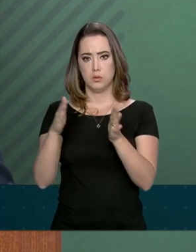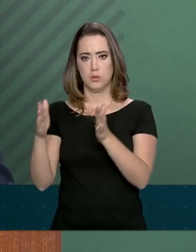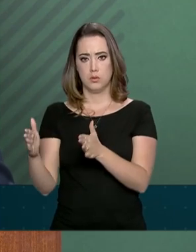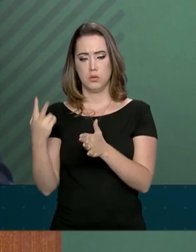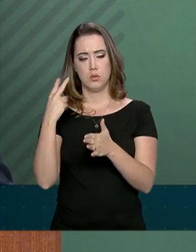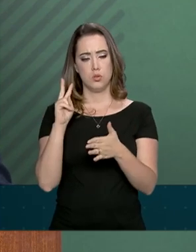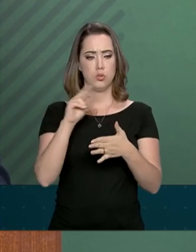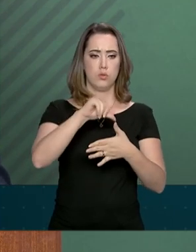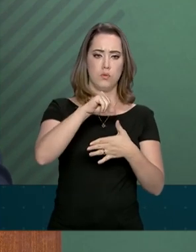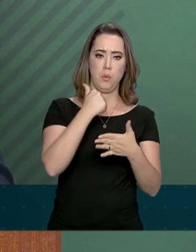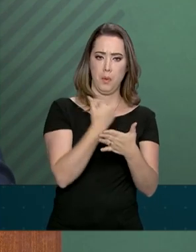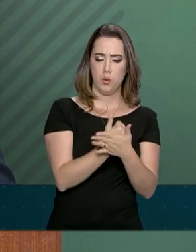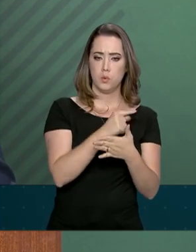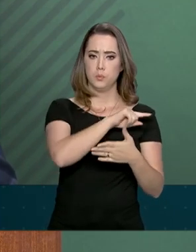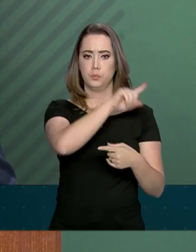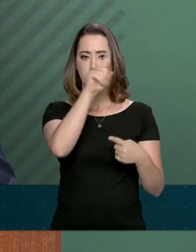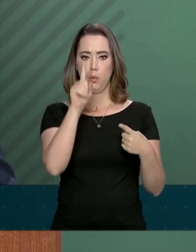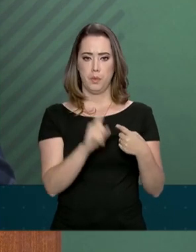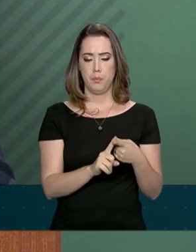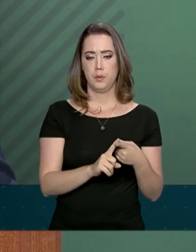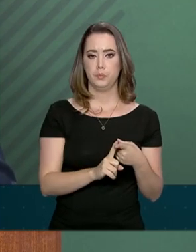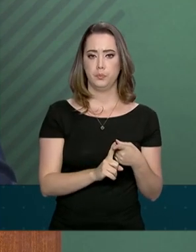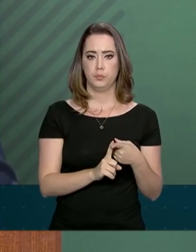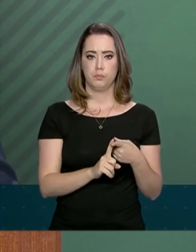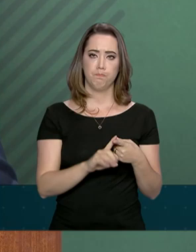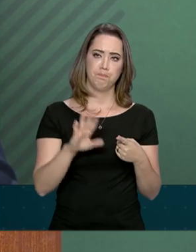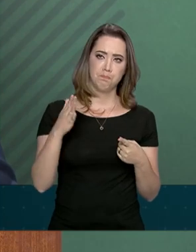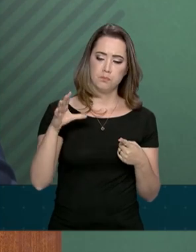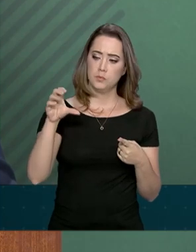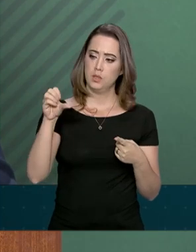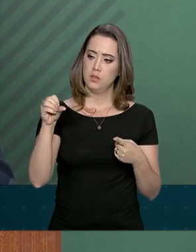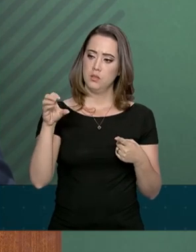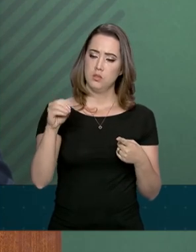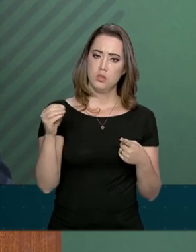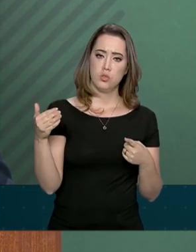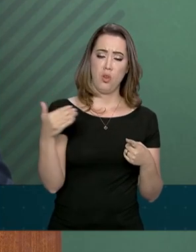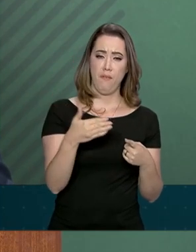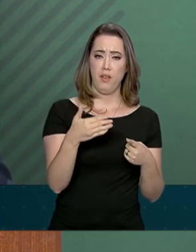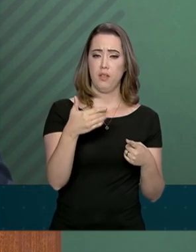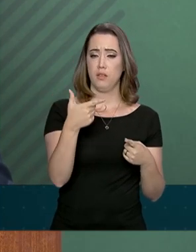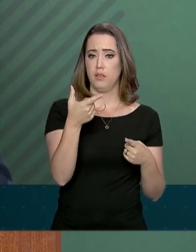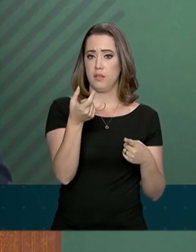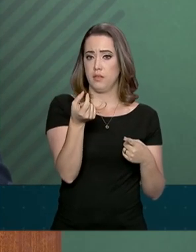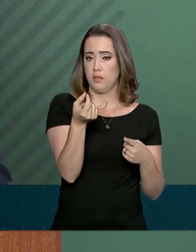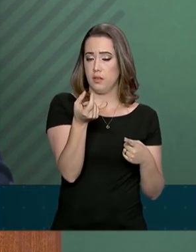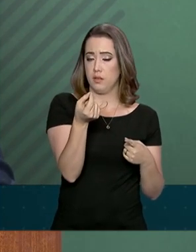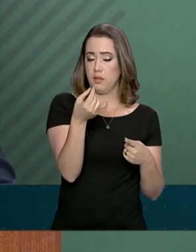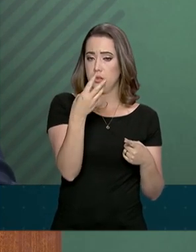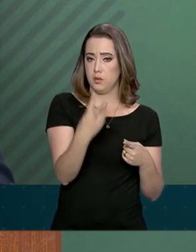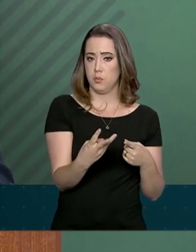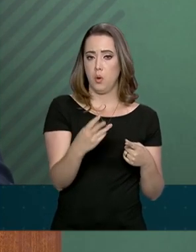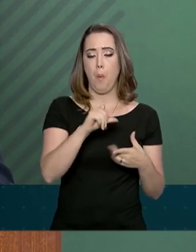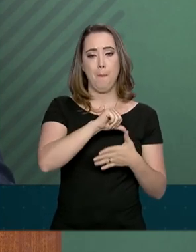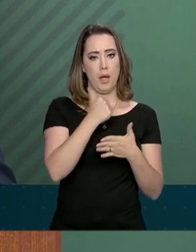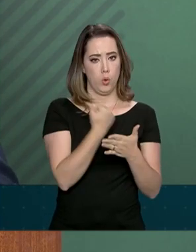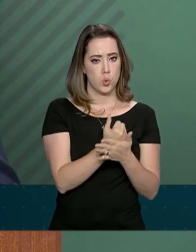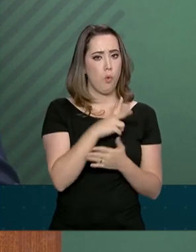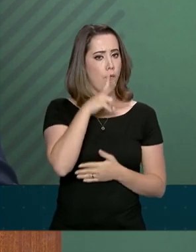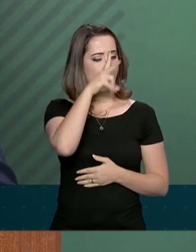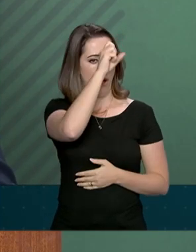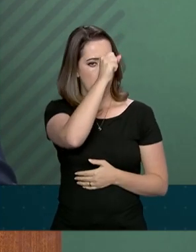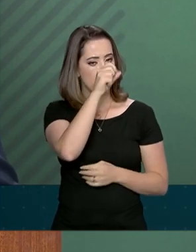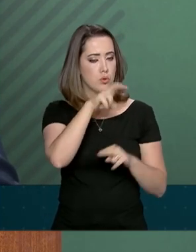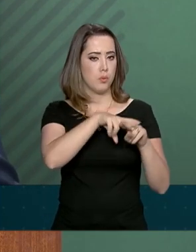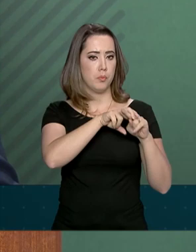mercosul o primeiro deles de 90 a 2003 nós tivemos um mercosul mais fortalecido